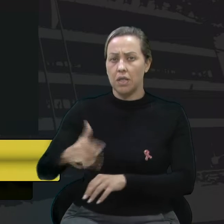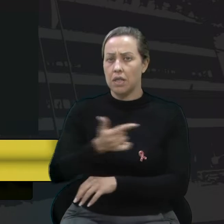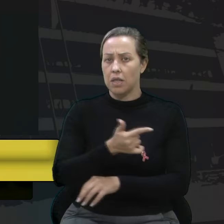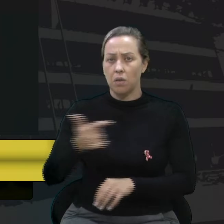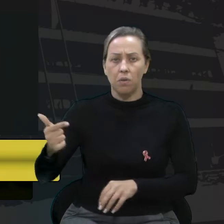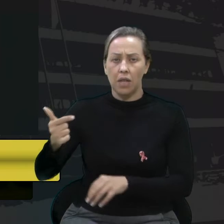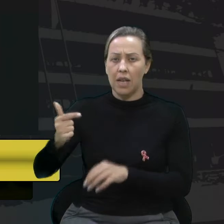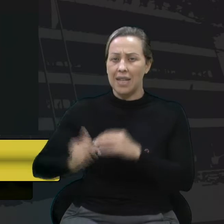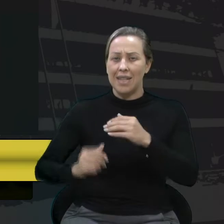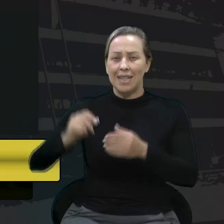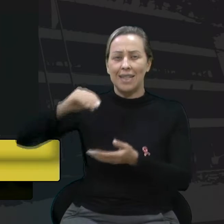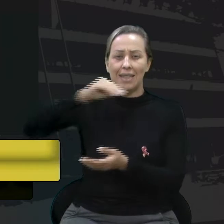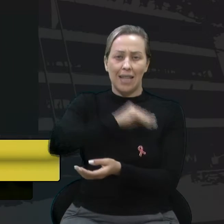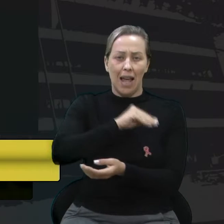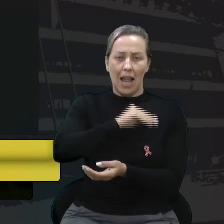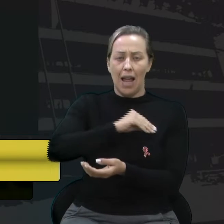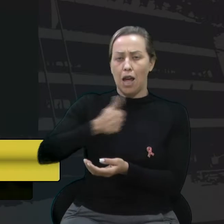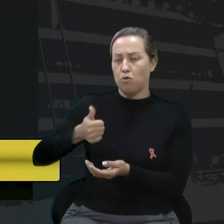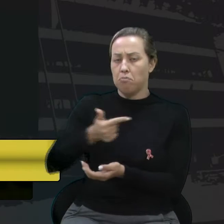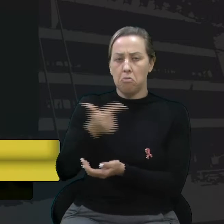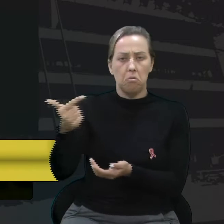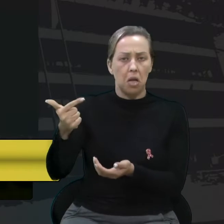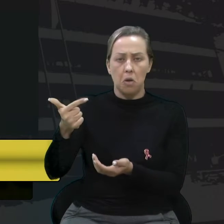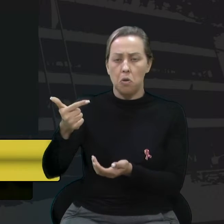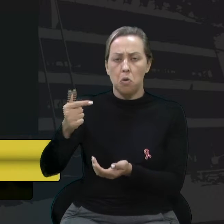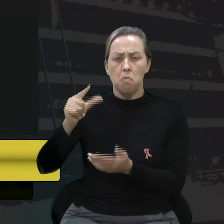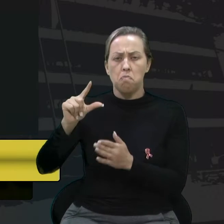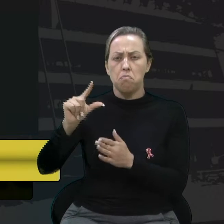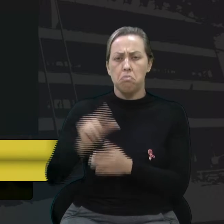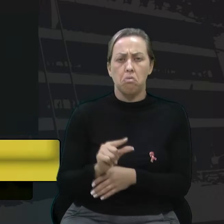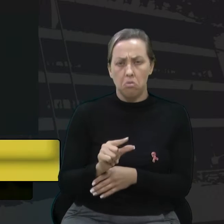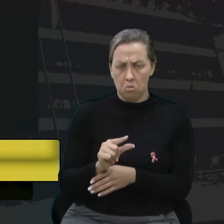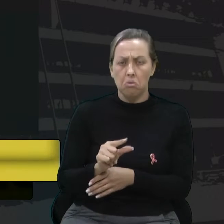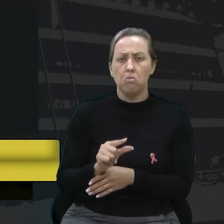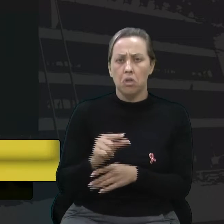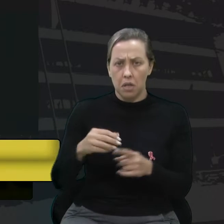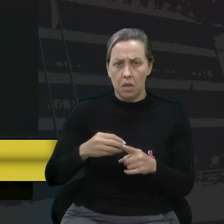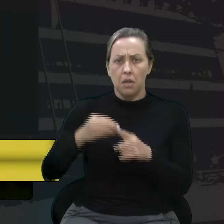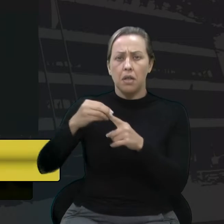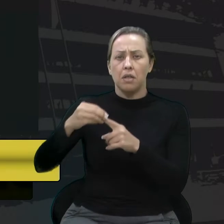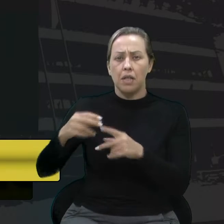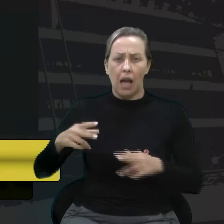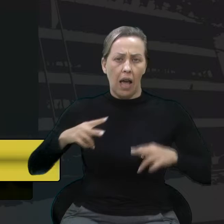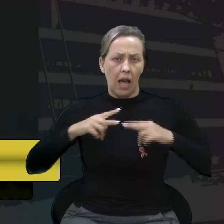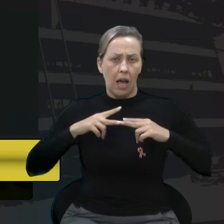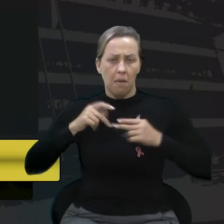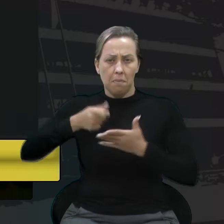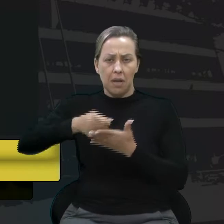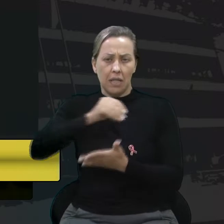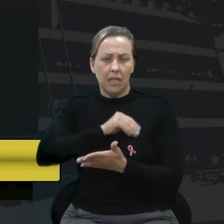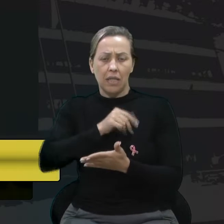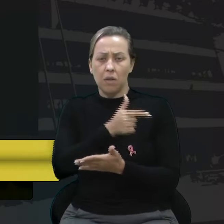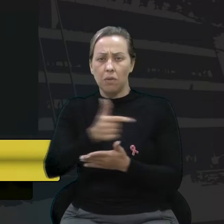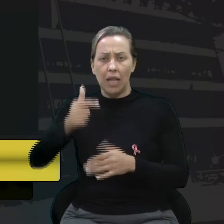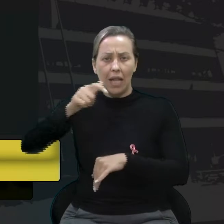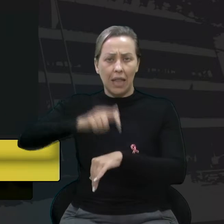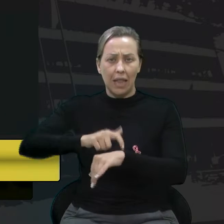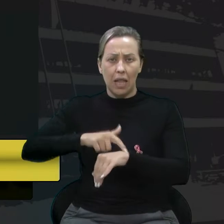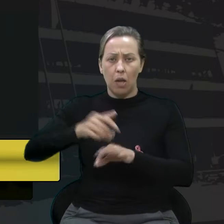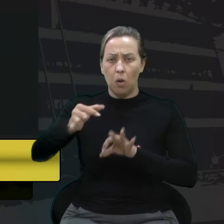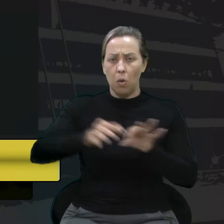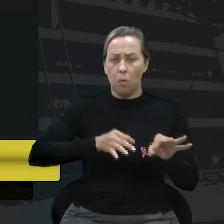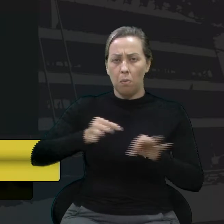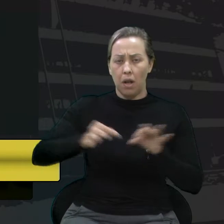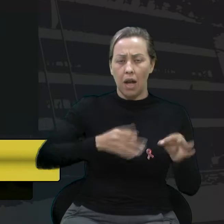teto salarial, que recebem um salário extremamente baixo, principalmente na rede privada, que não têm tempo de planejamento